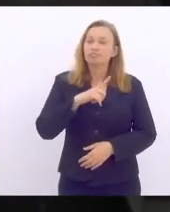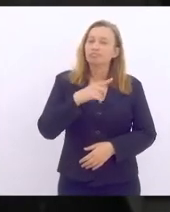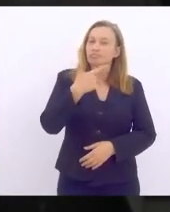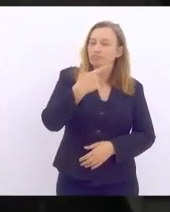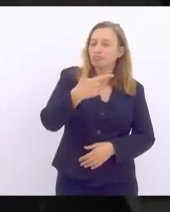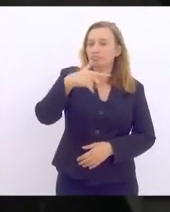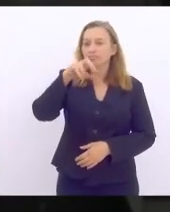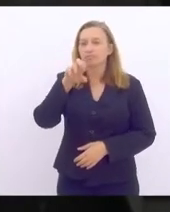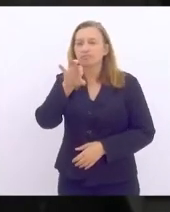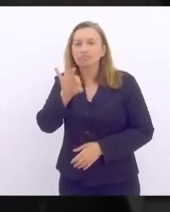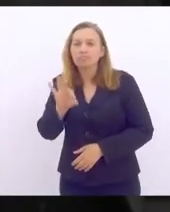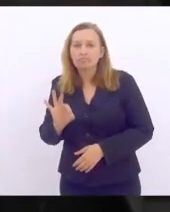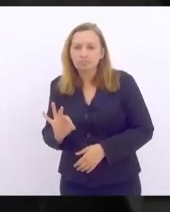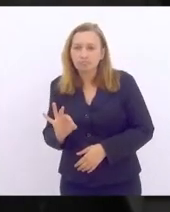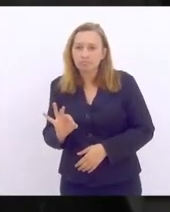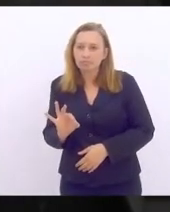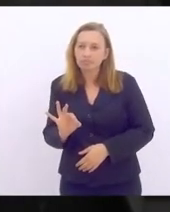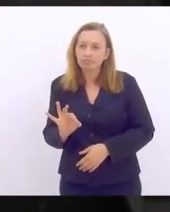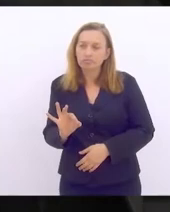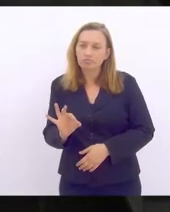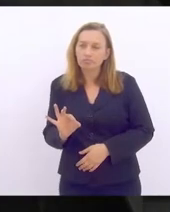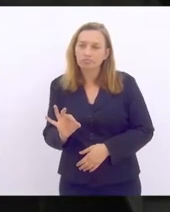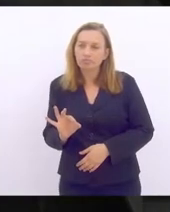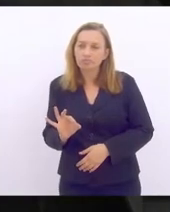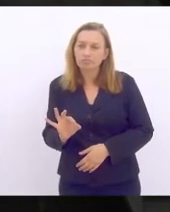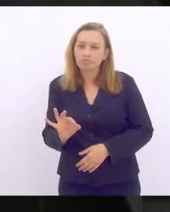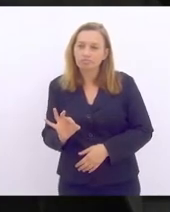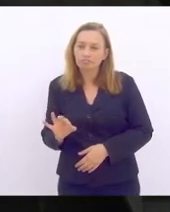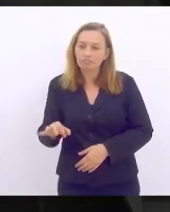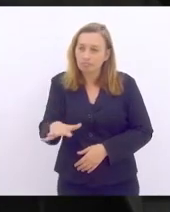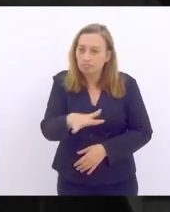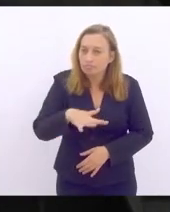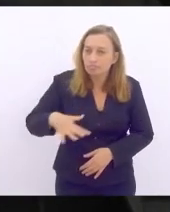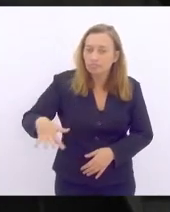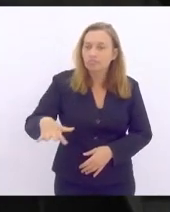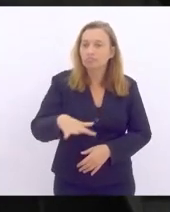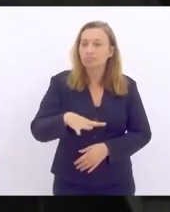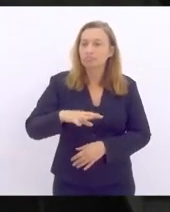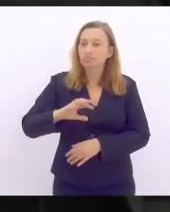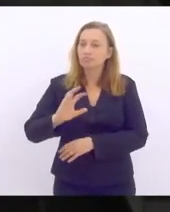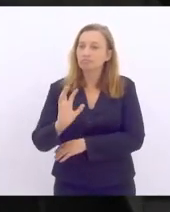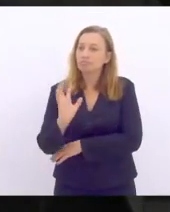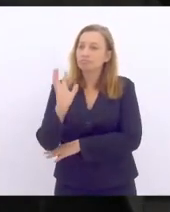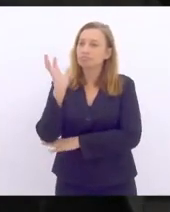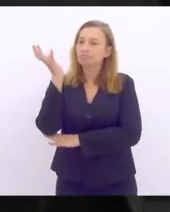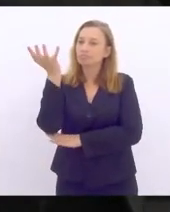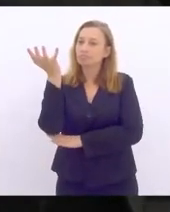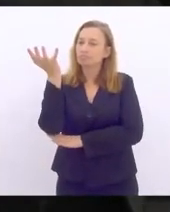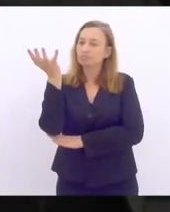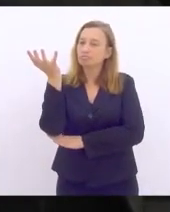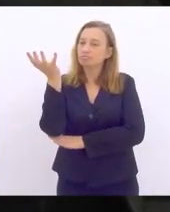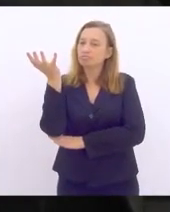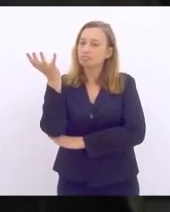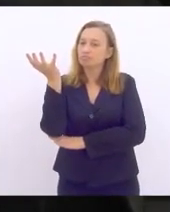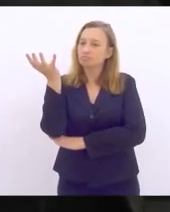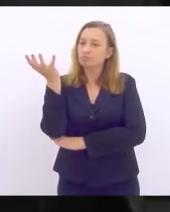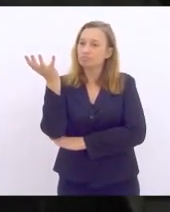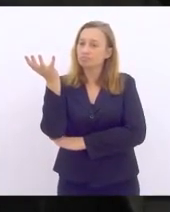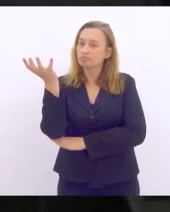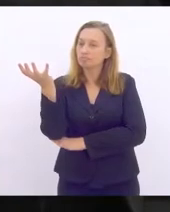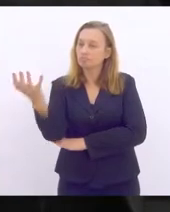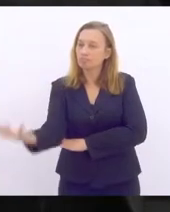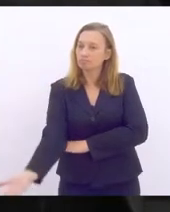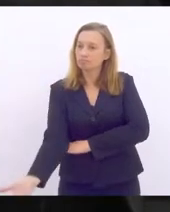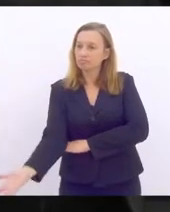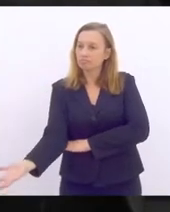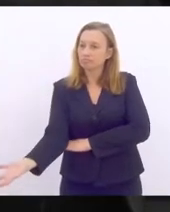25% das suas Áreas florestadas devastadas o processo